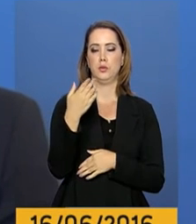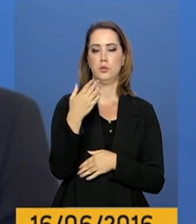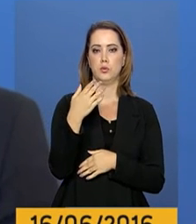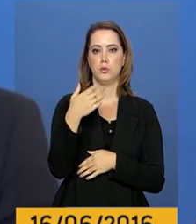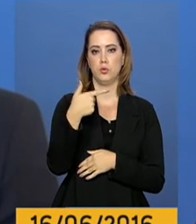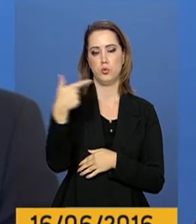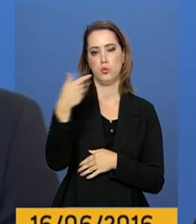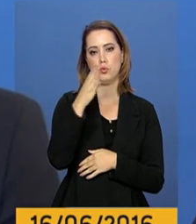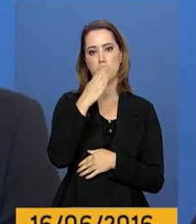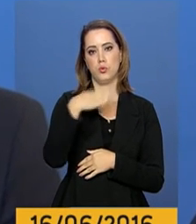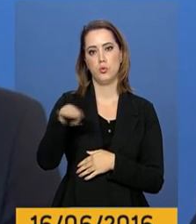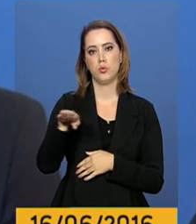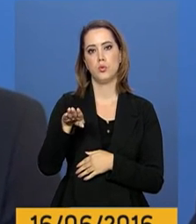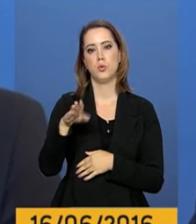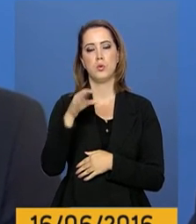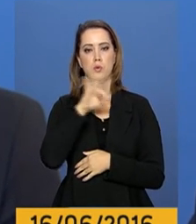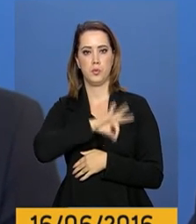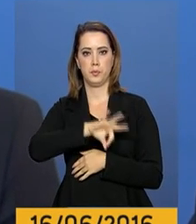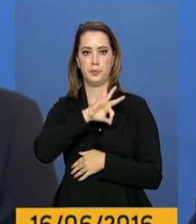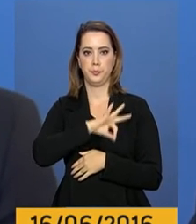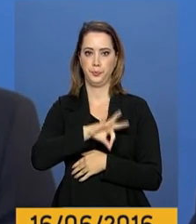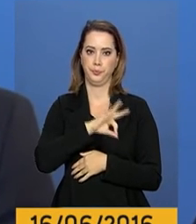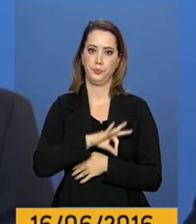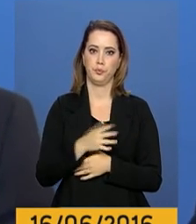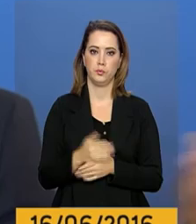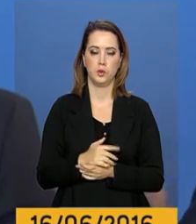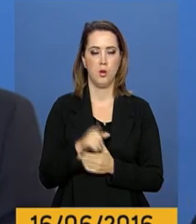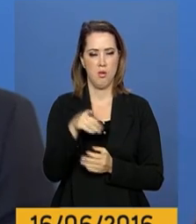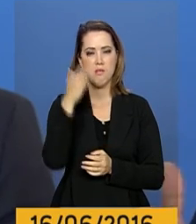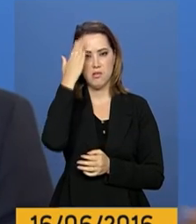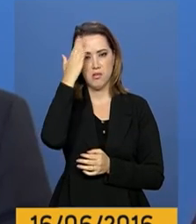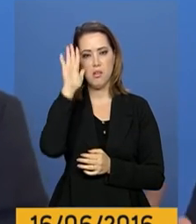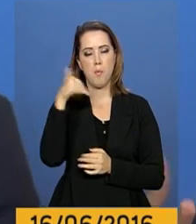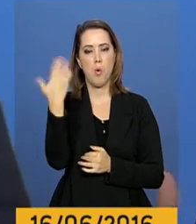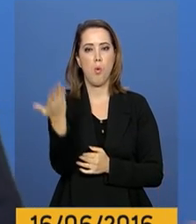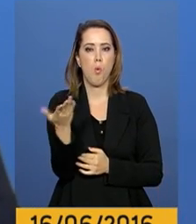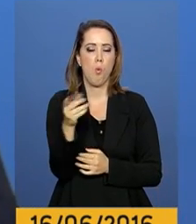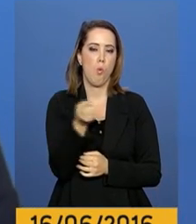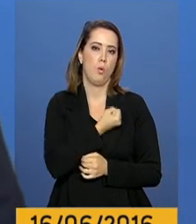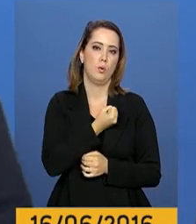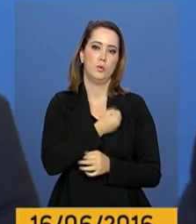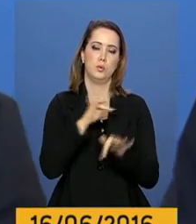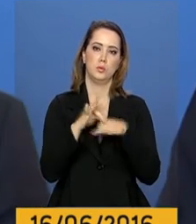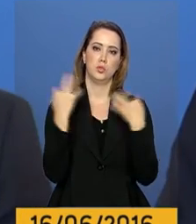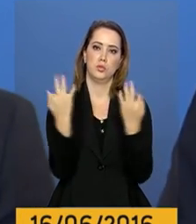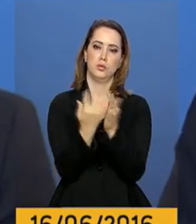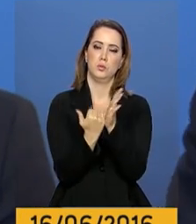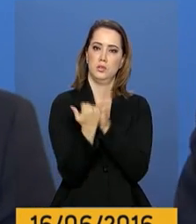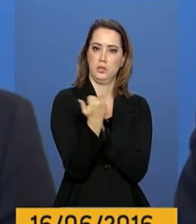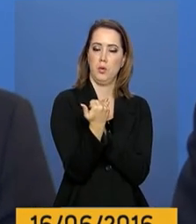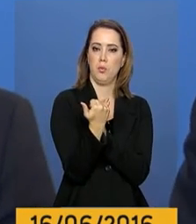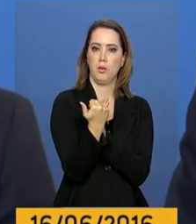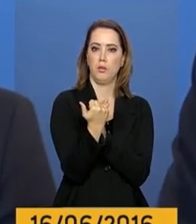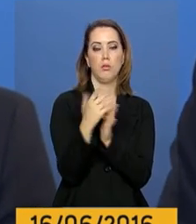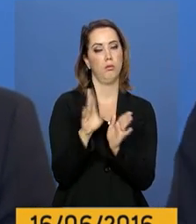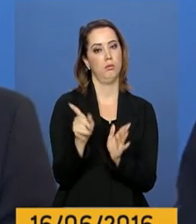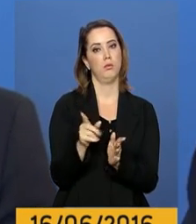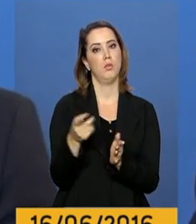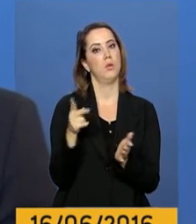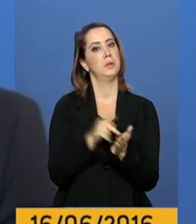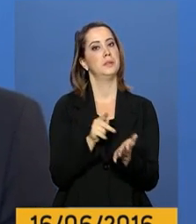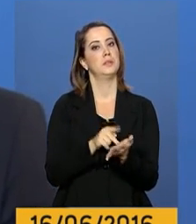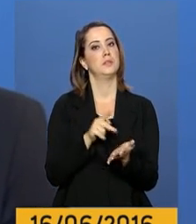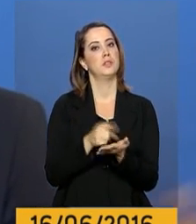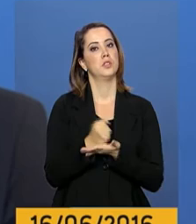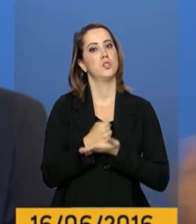mínimos. Mas não tem uma média de quantos a mais? Não, ainda não, né? Poderão porque, na verdade, a oferta é feita pelo